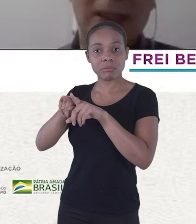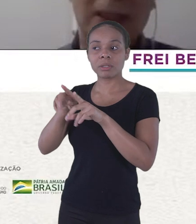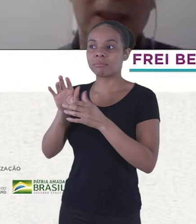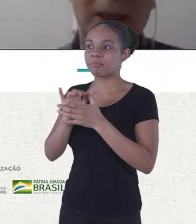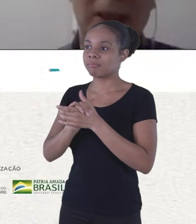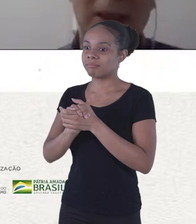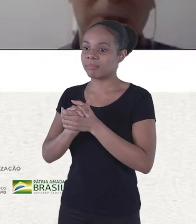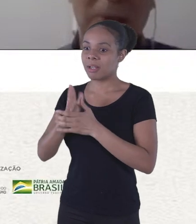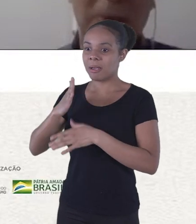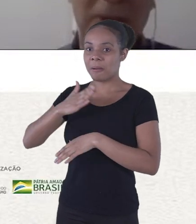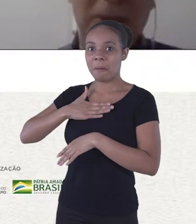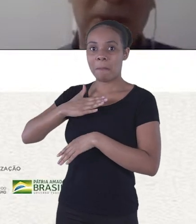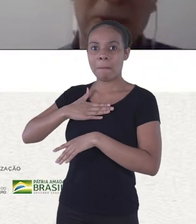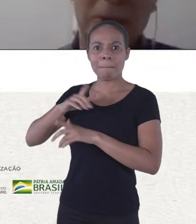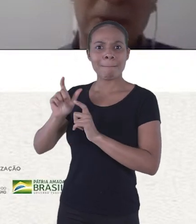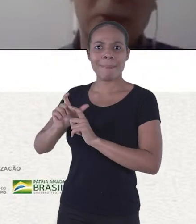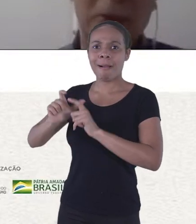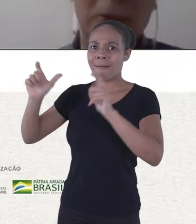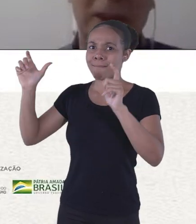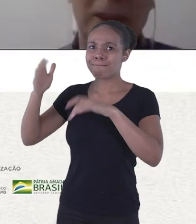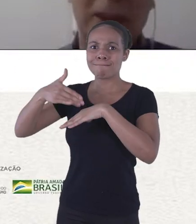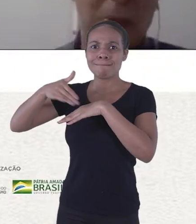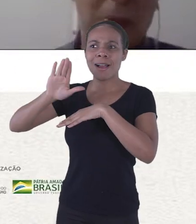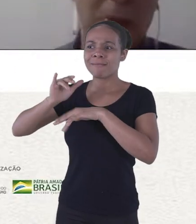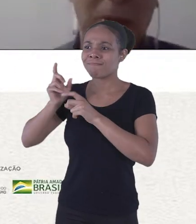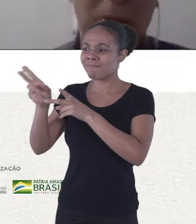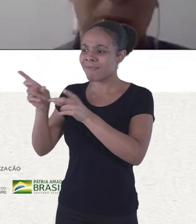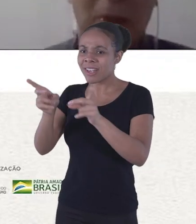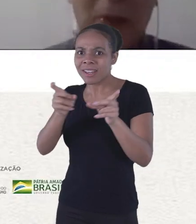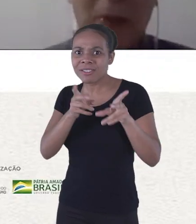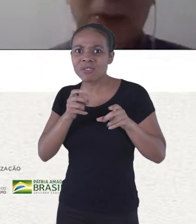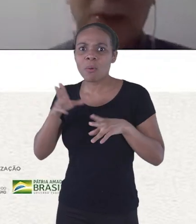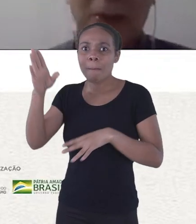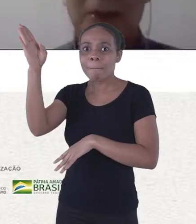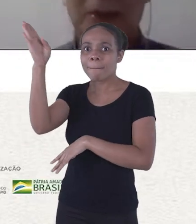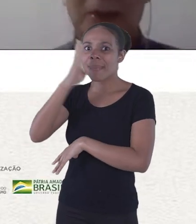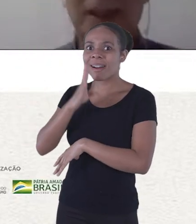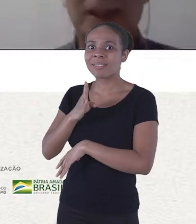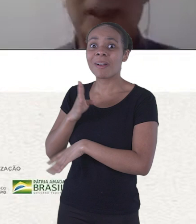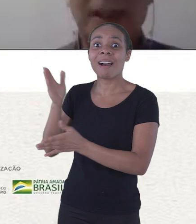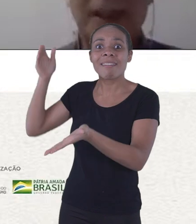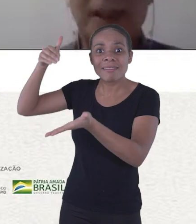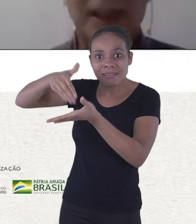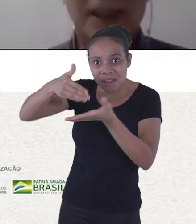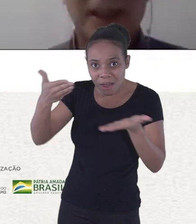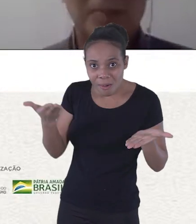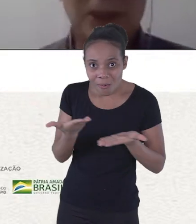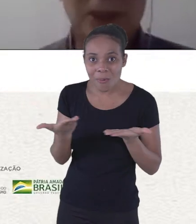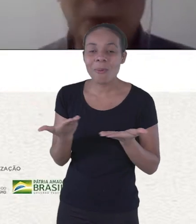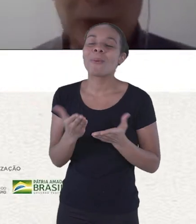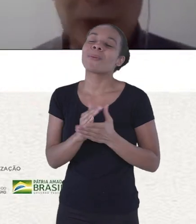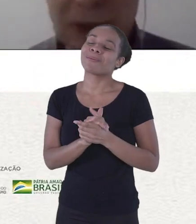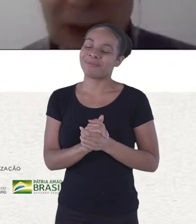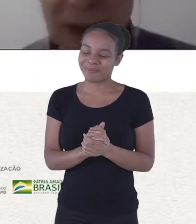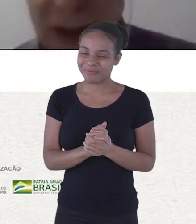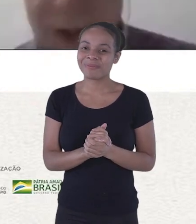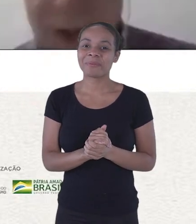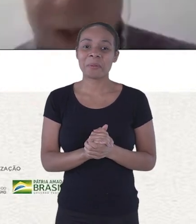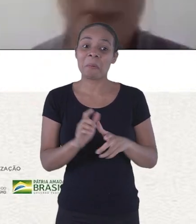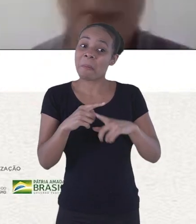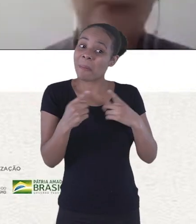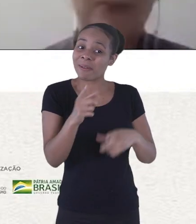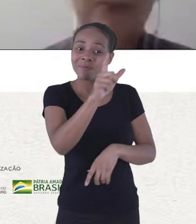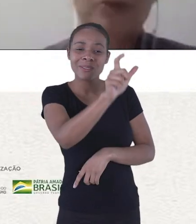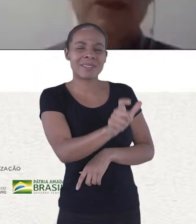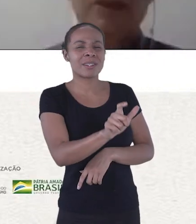o meu best-seller maior no Brasil. Outros livros venderam, continuam vendendo até hoje, como Batismo de Sangue, mas o Luiz, além de